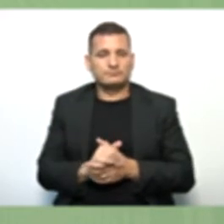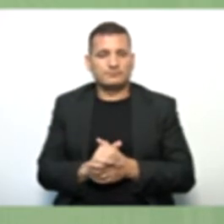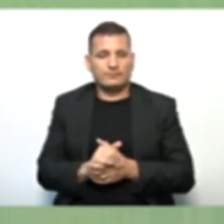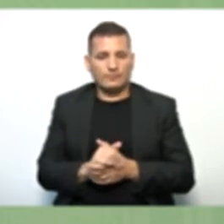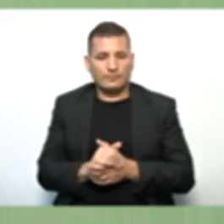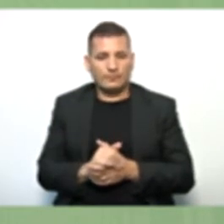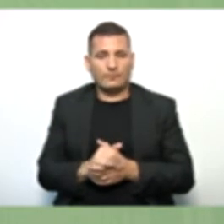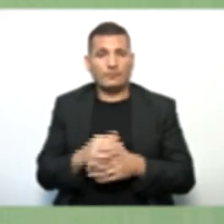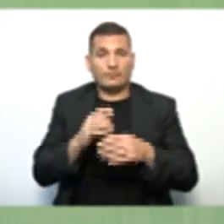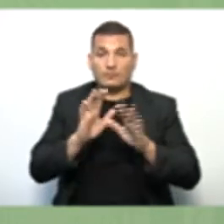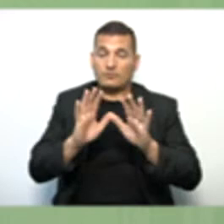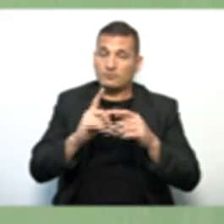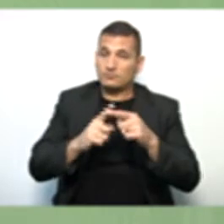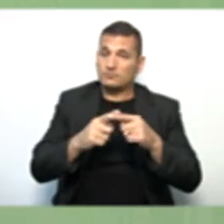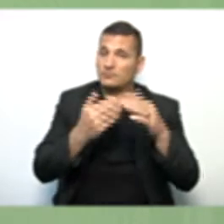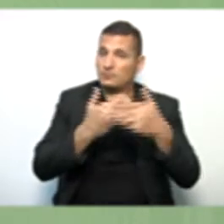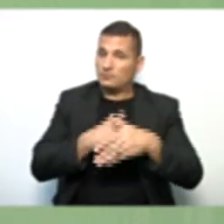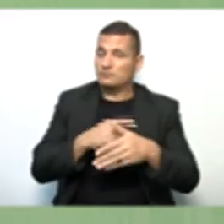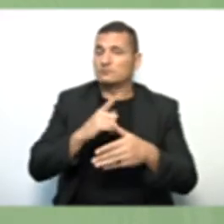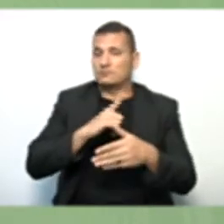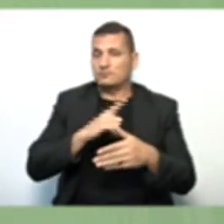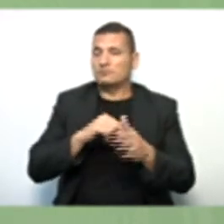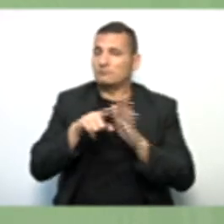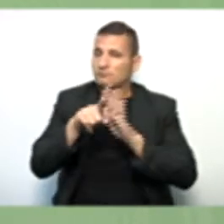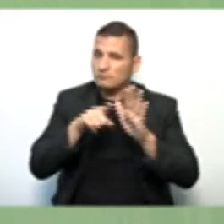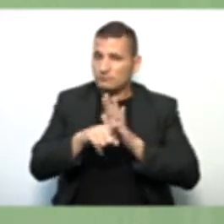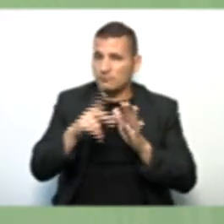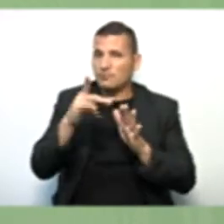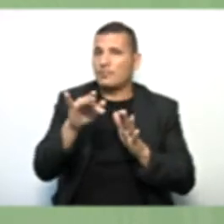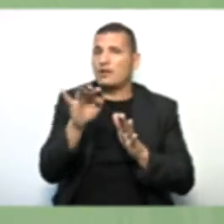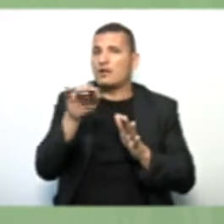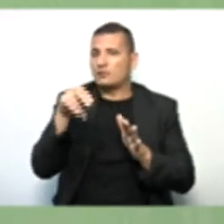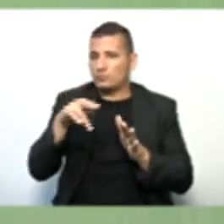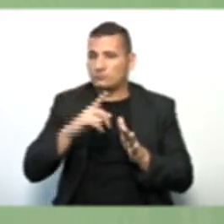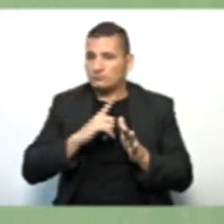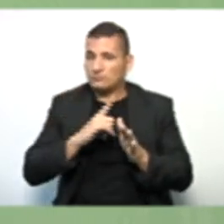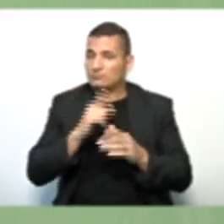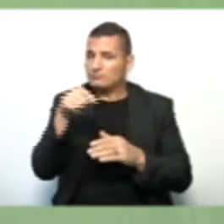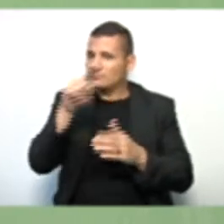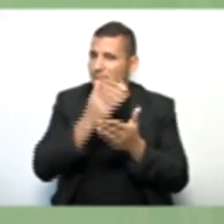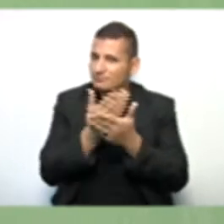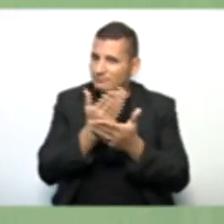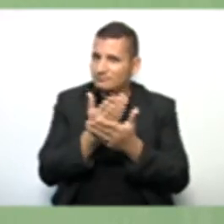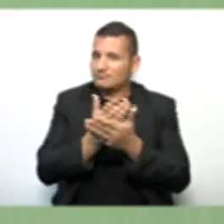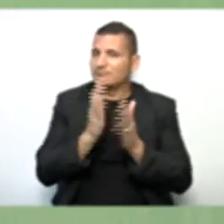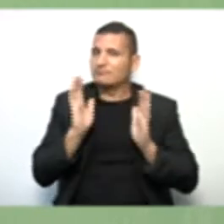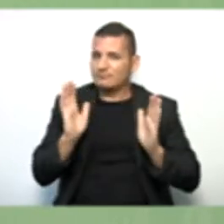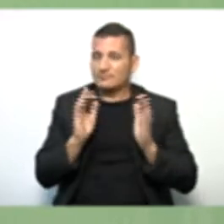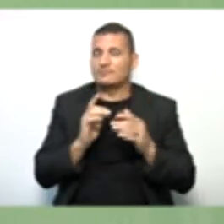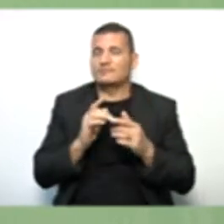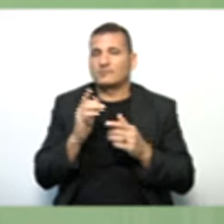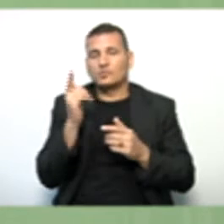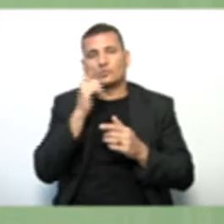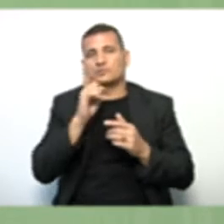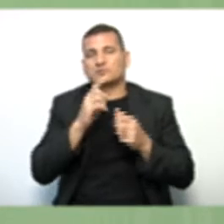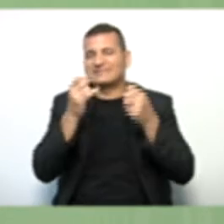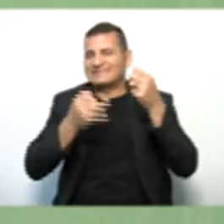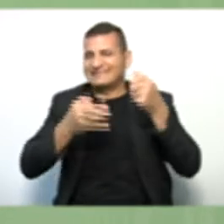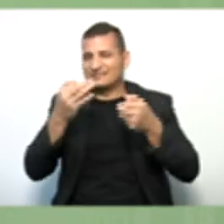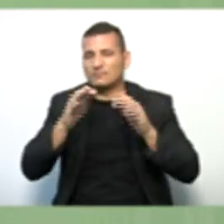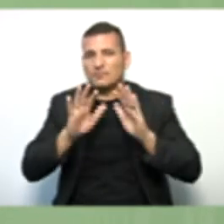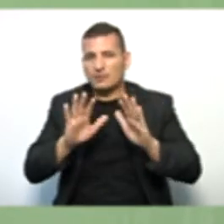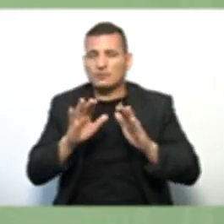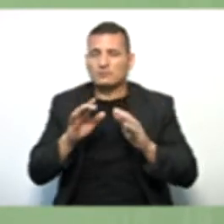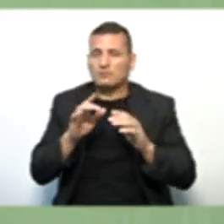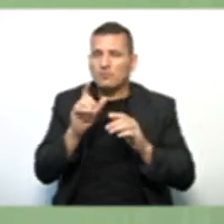Até porque na prova vai cair coisas de Python, né, professor? Eles têm que ter dado uma estudada, com certeza. Eu não falei tanto assim, a gente não conseguiu fazer tanta coisa, mas o pouquinho que a gente